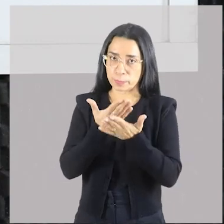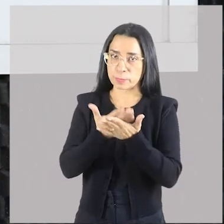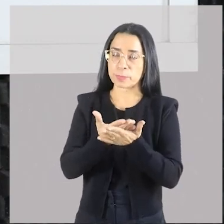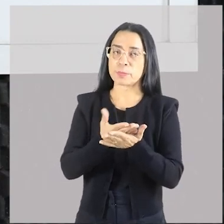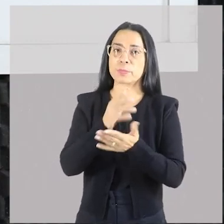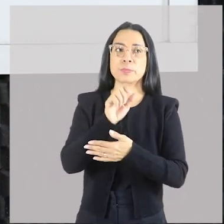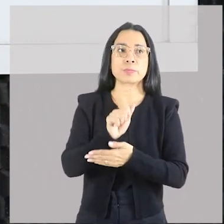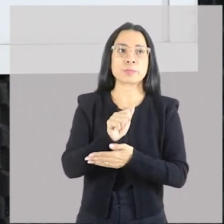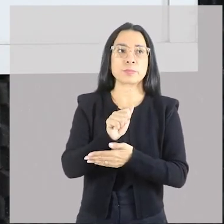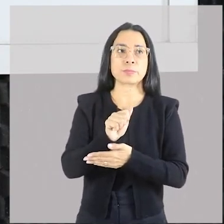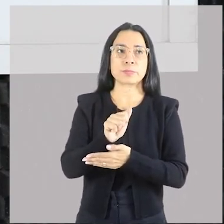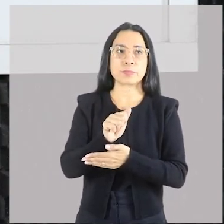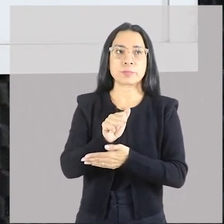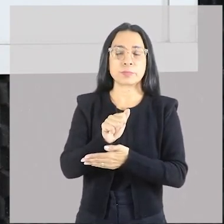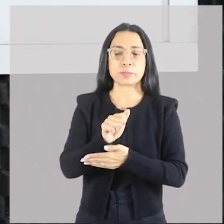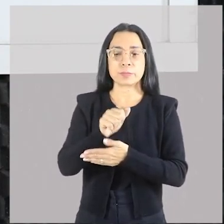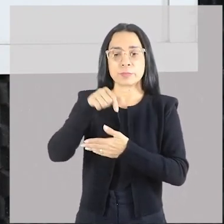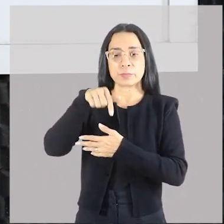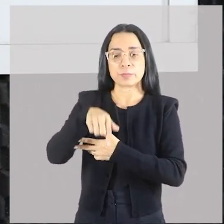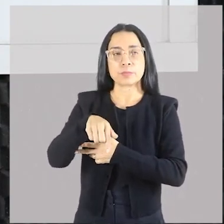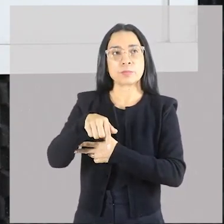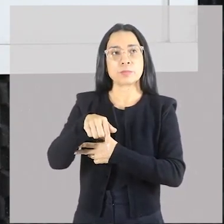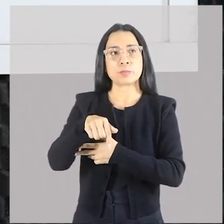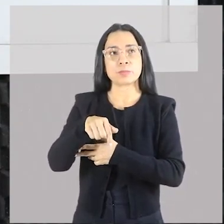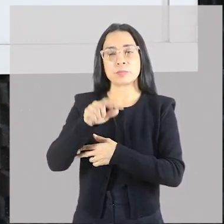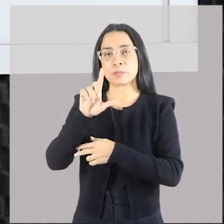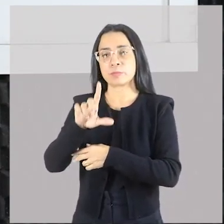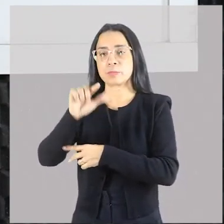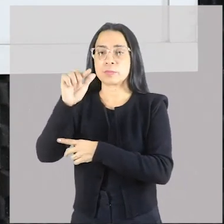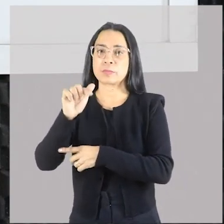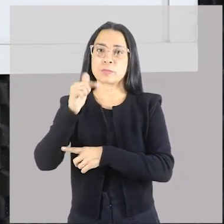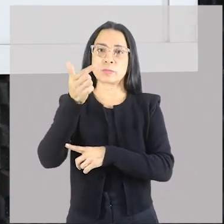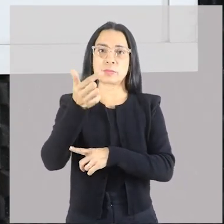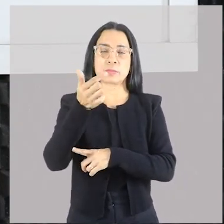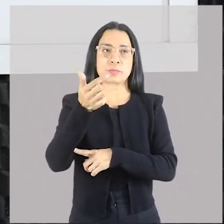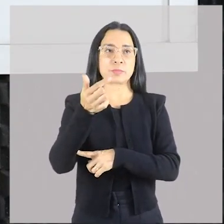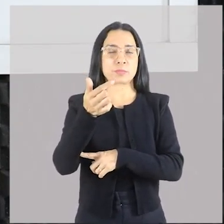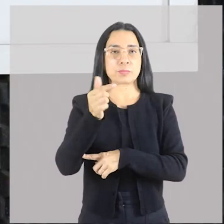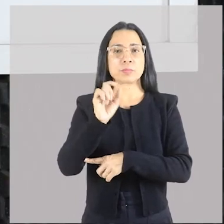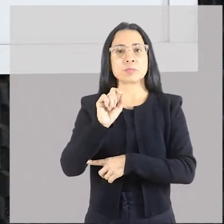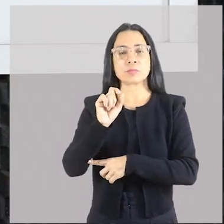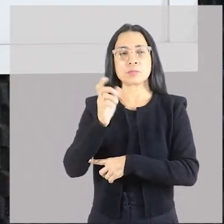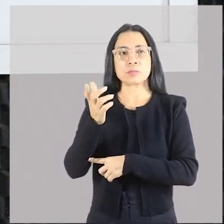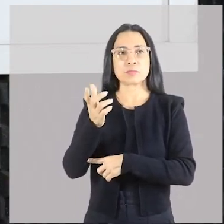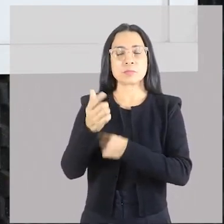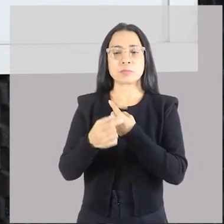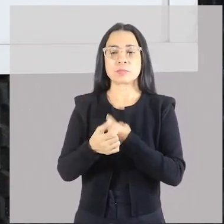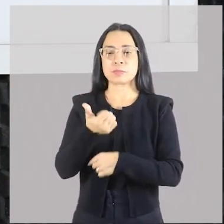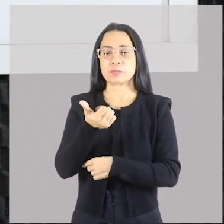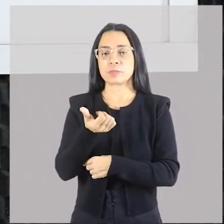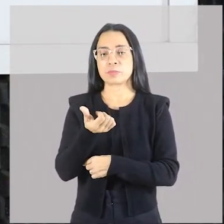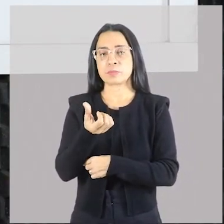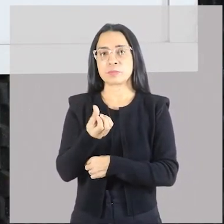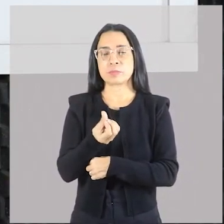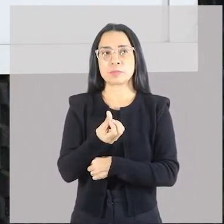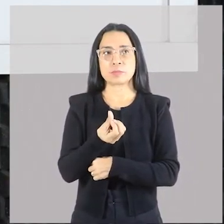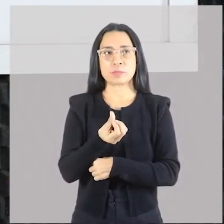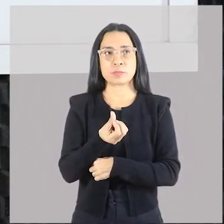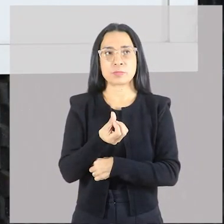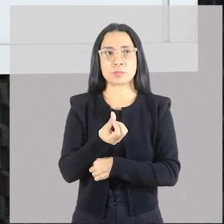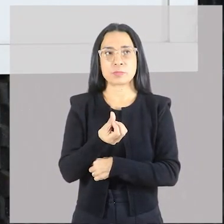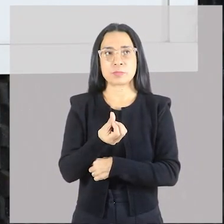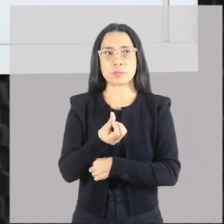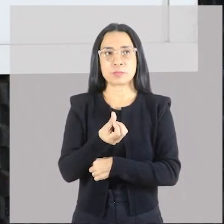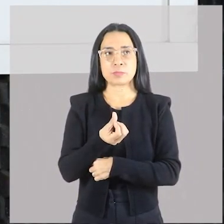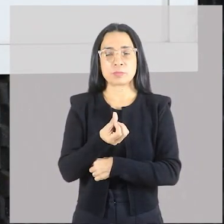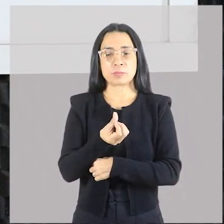quadrado é o lado ao quadrado, L ao quadrado, não é isso? No caso, 16. Então, a